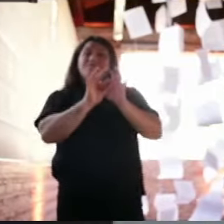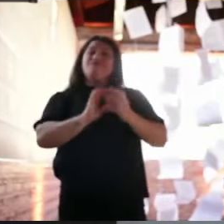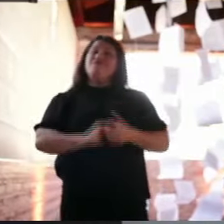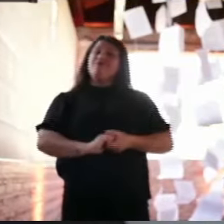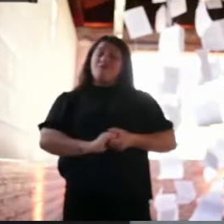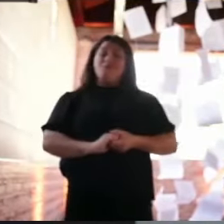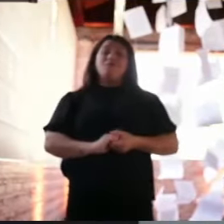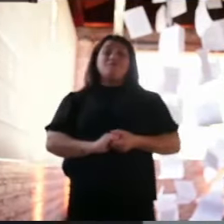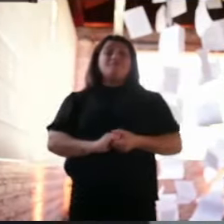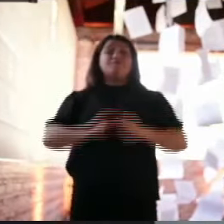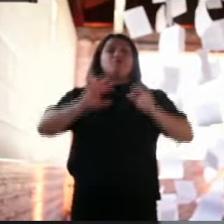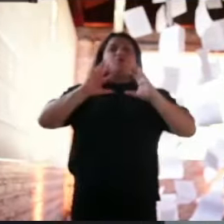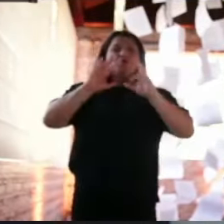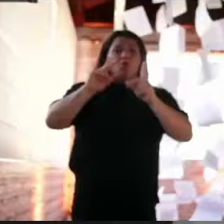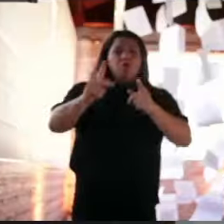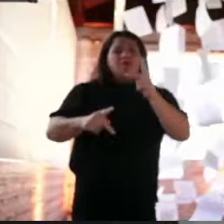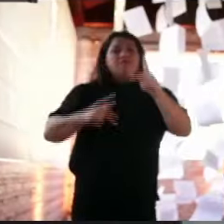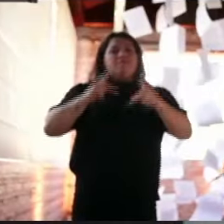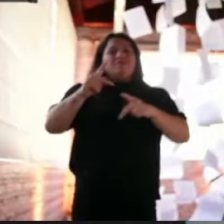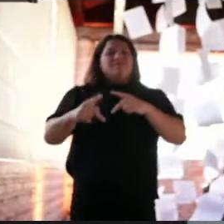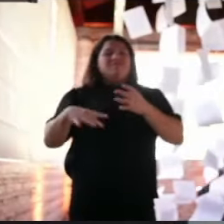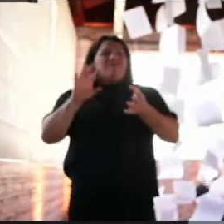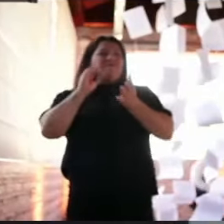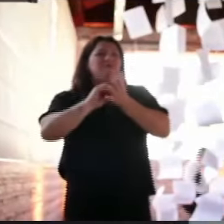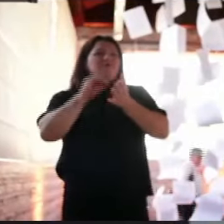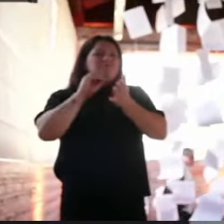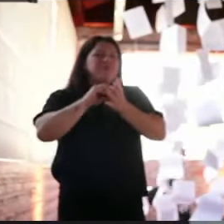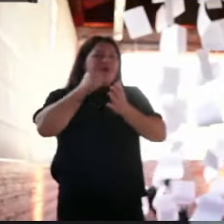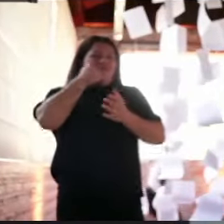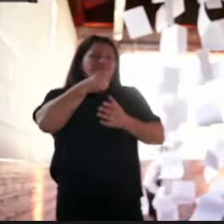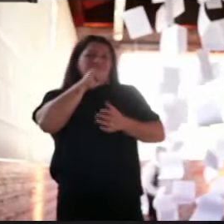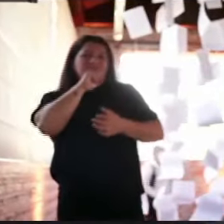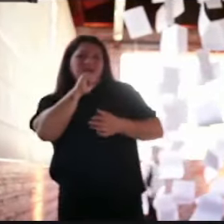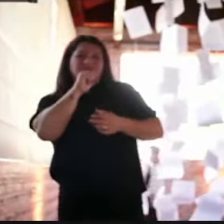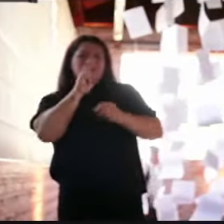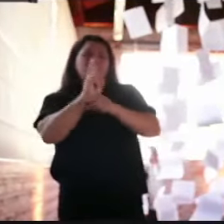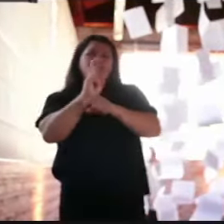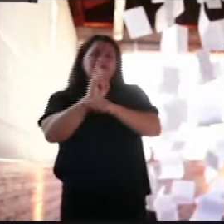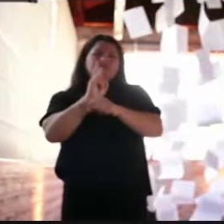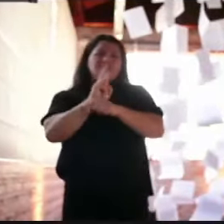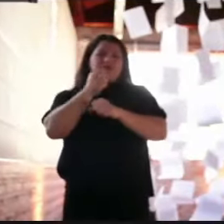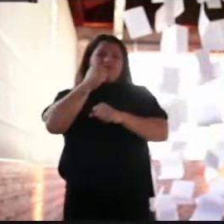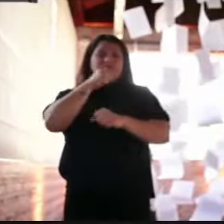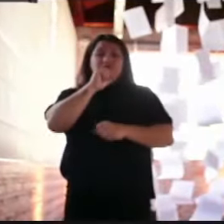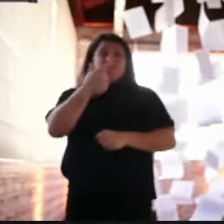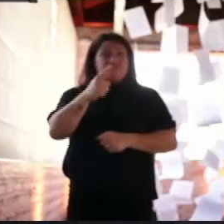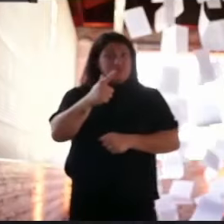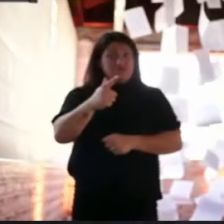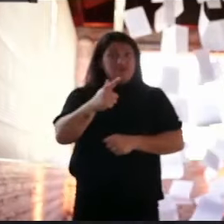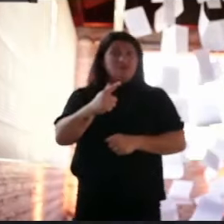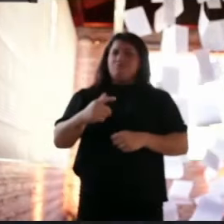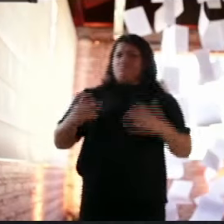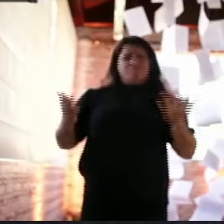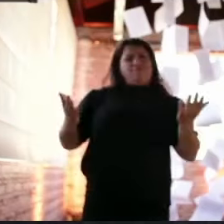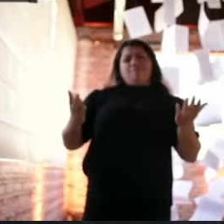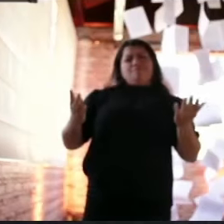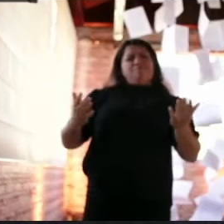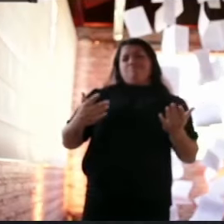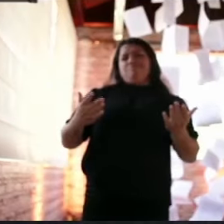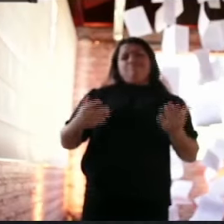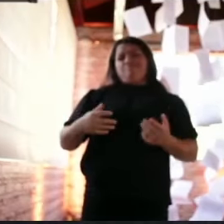toda de pessoas que tiveram carência de mãe não tiveram cuidados maternos Claro que não não dá para falar